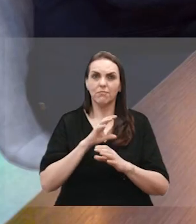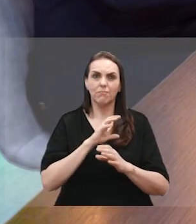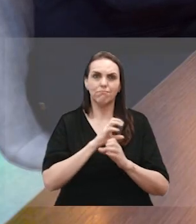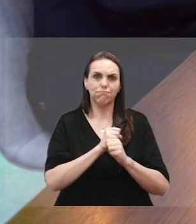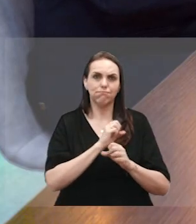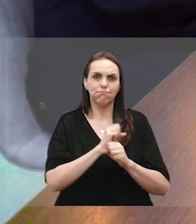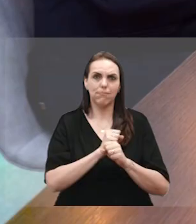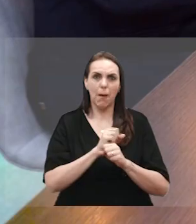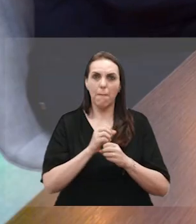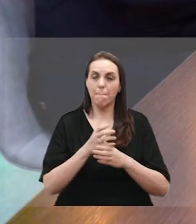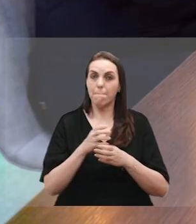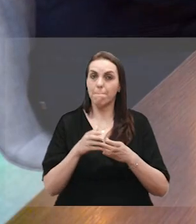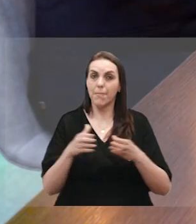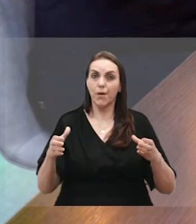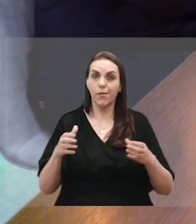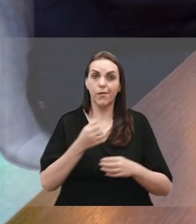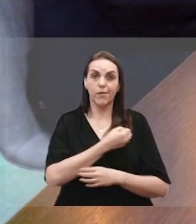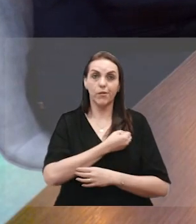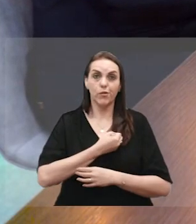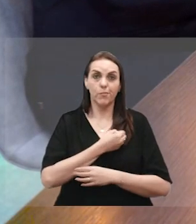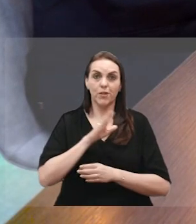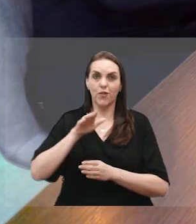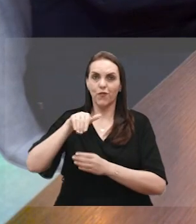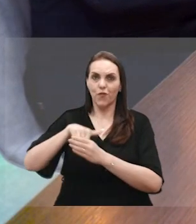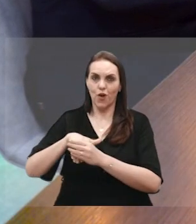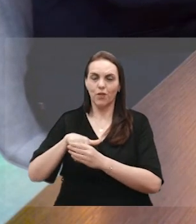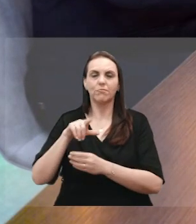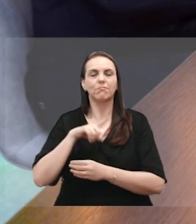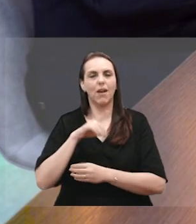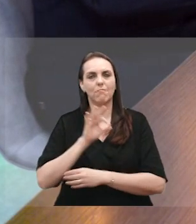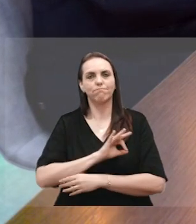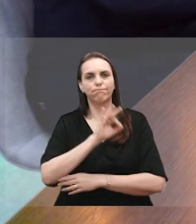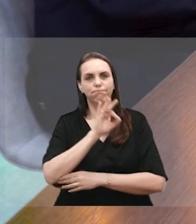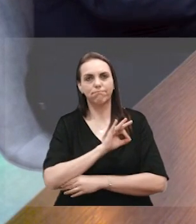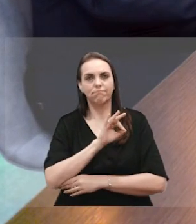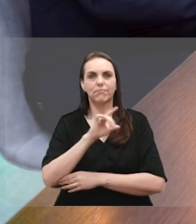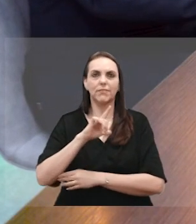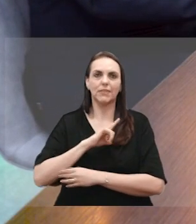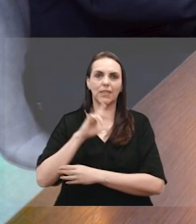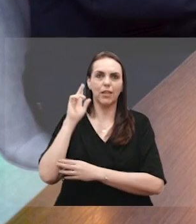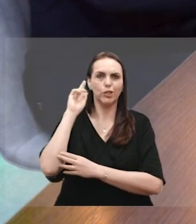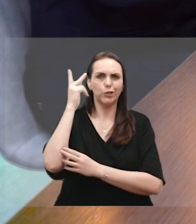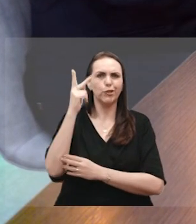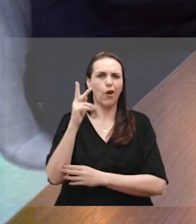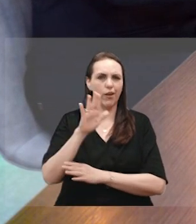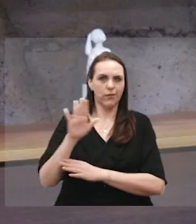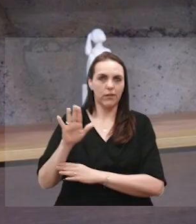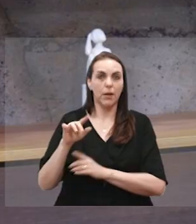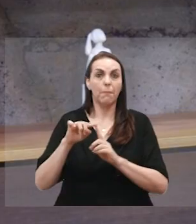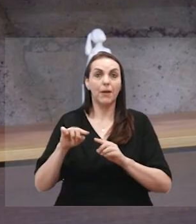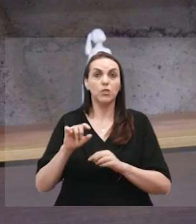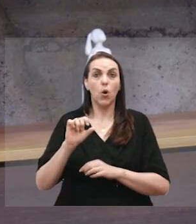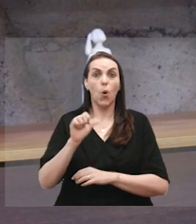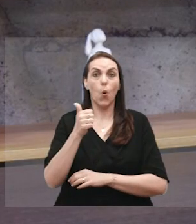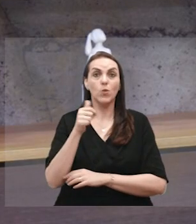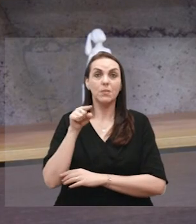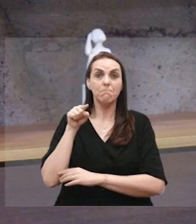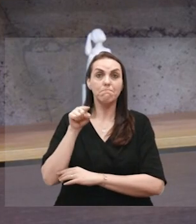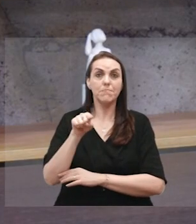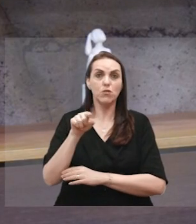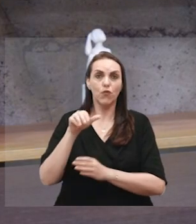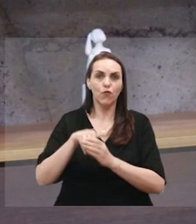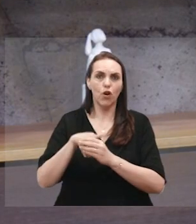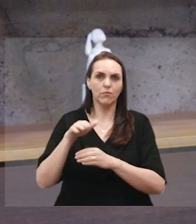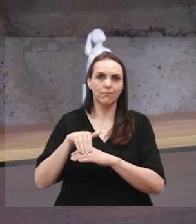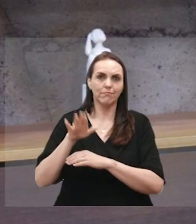quantitativamente. É o maior número de votos, digamos assim. Depois tem as proporções, conforme o período histórico, mas são mais de 11 mil votos. O